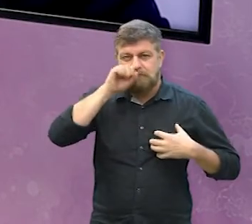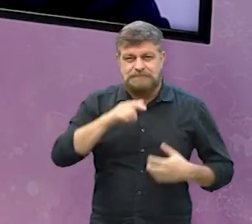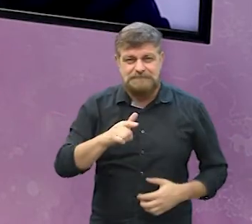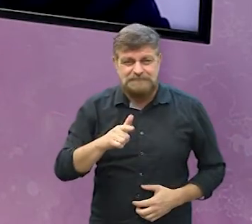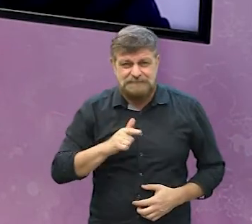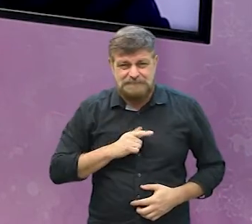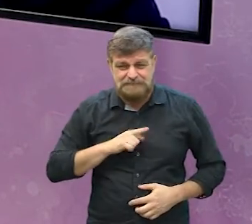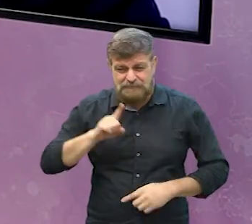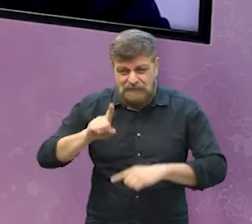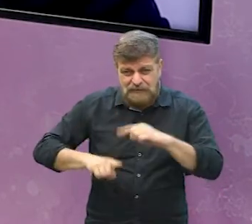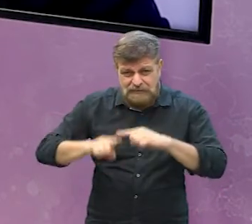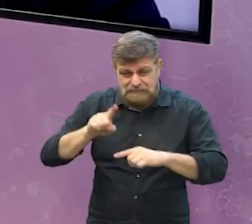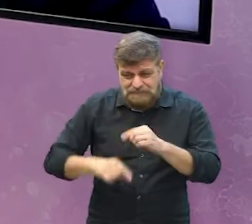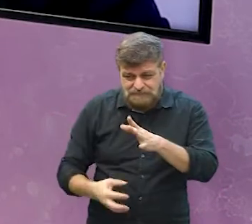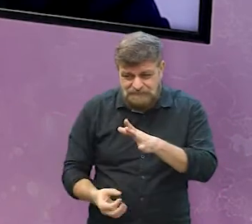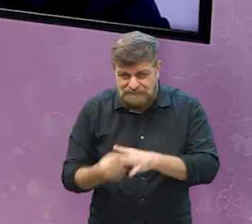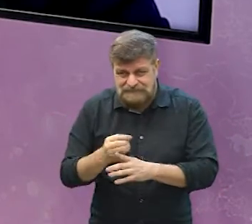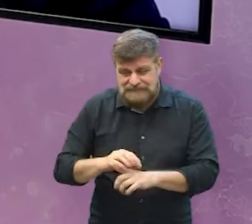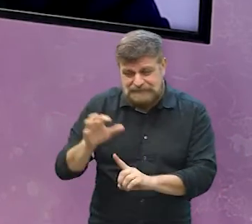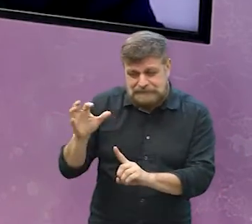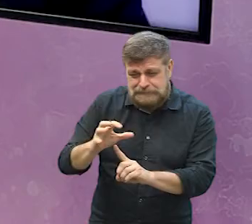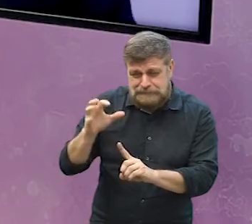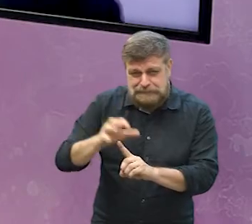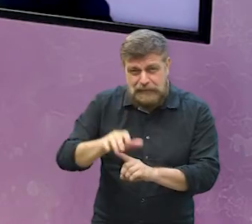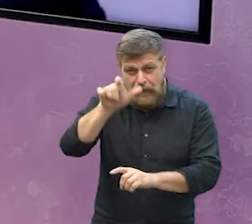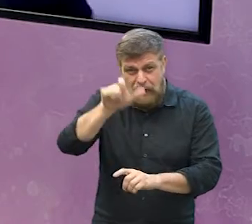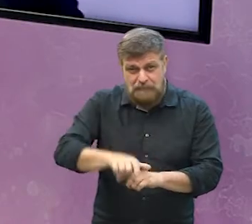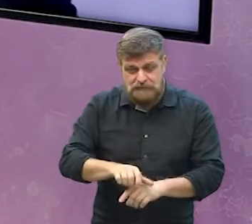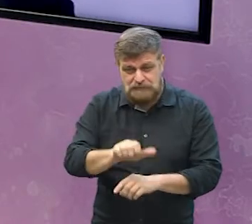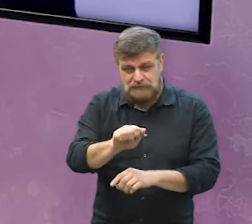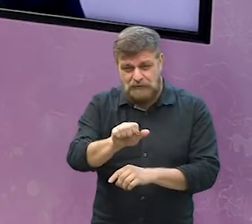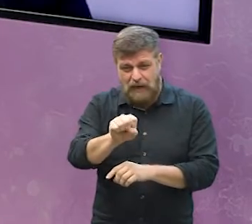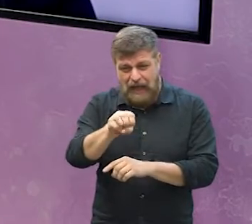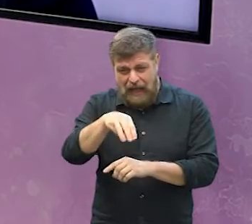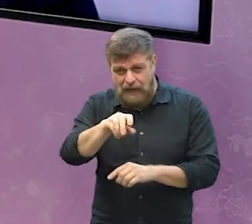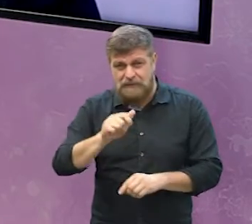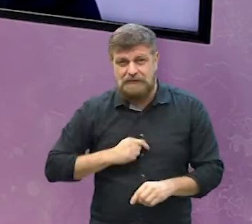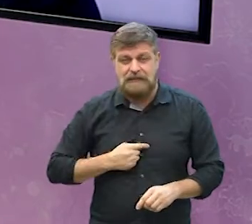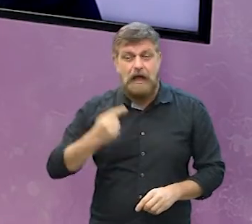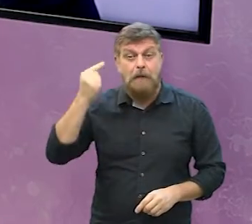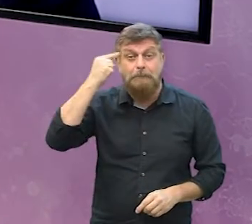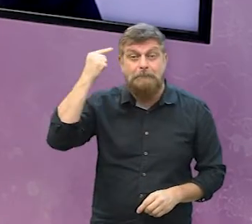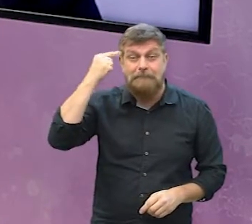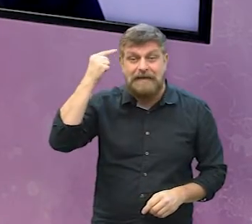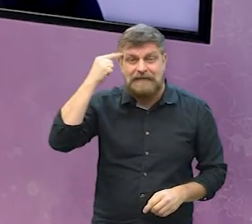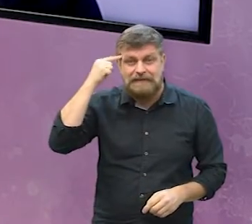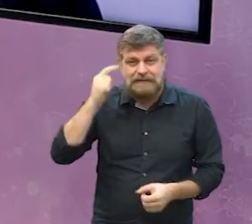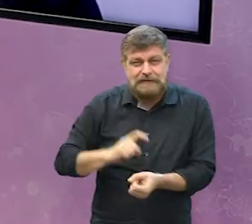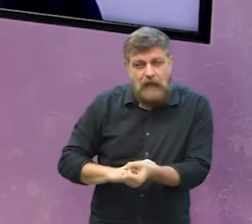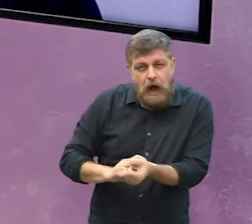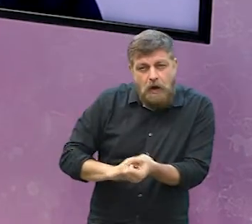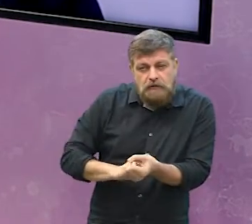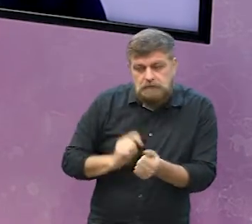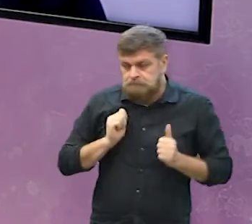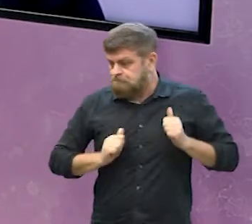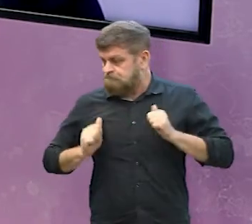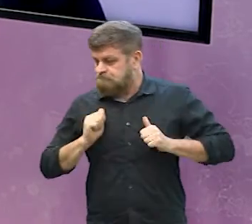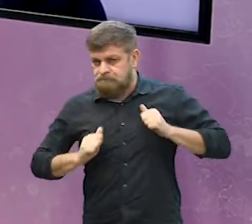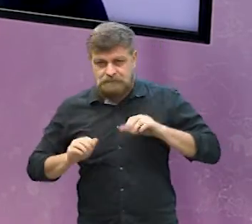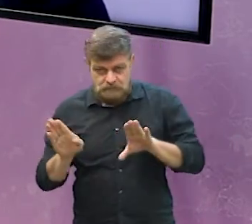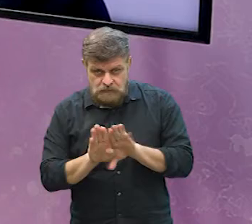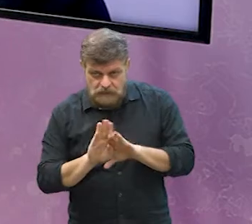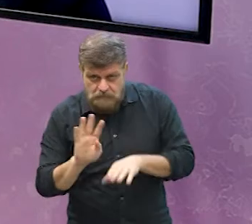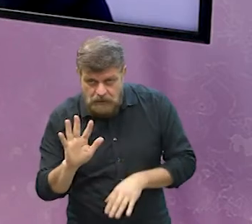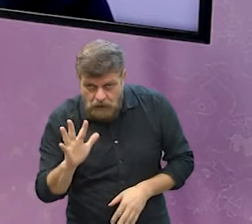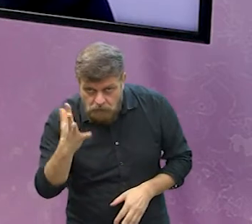que substâncias acabam levando à crise de asma. Alguma situação psicológica, nervoso, uma